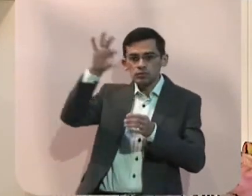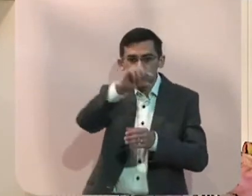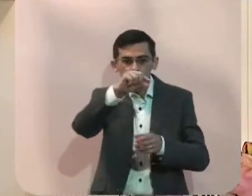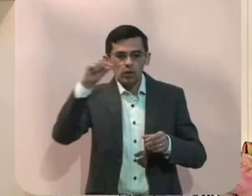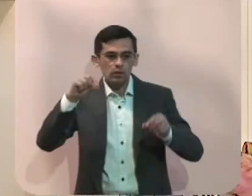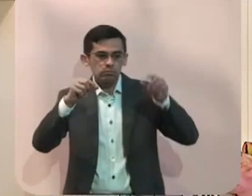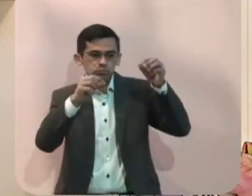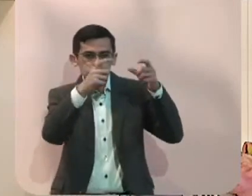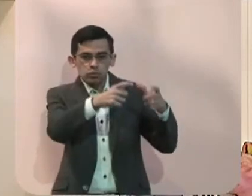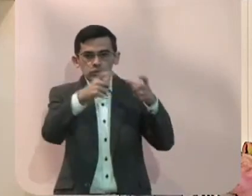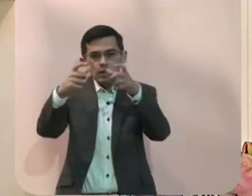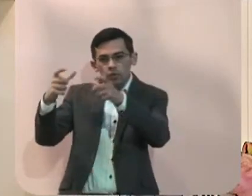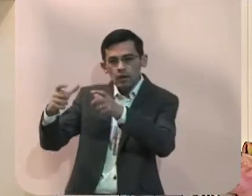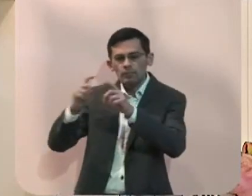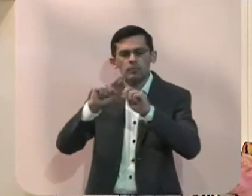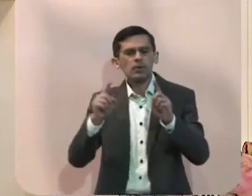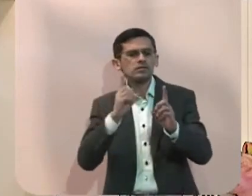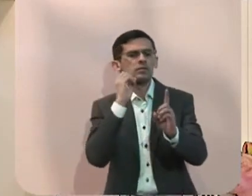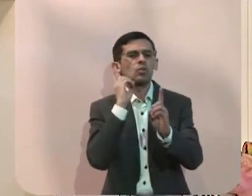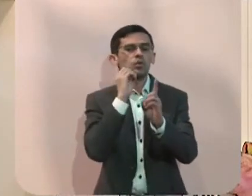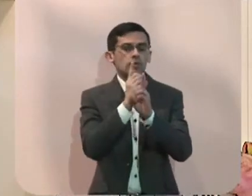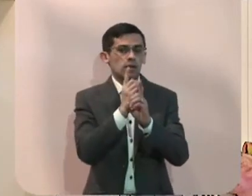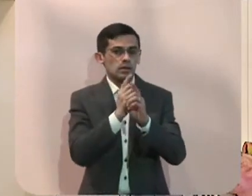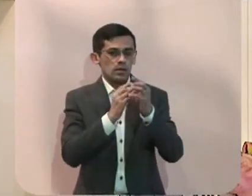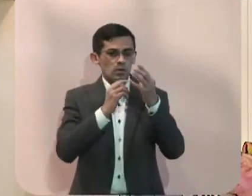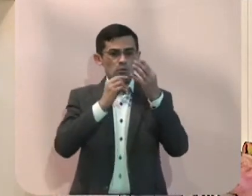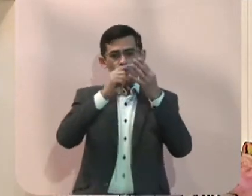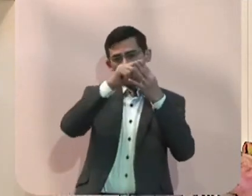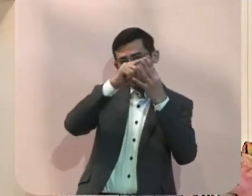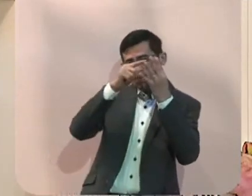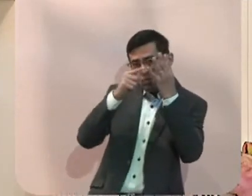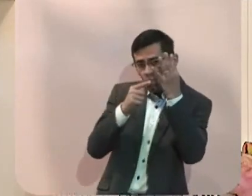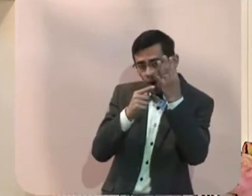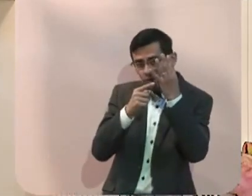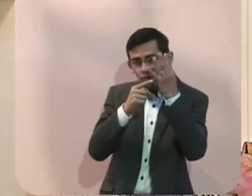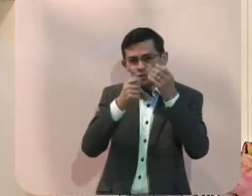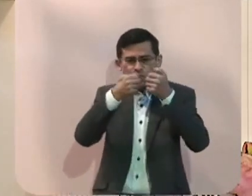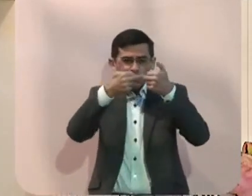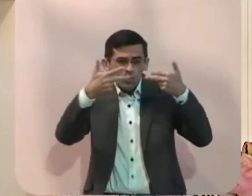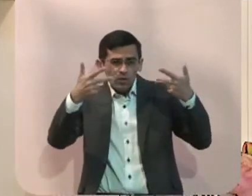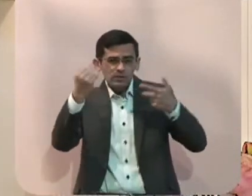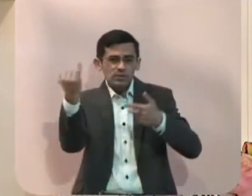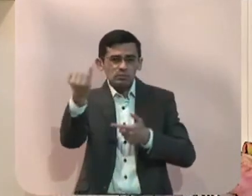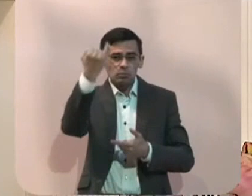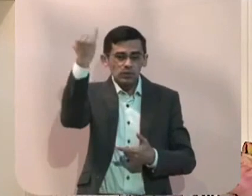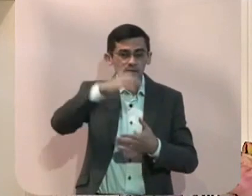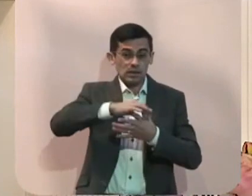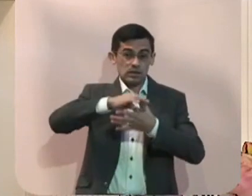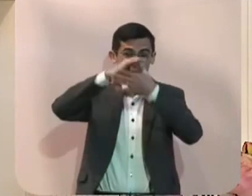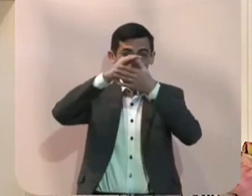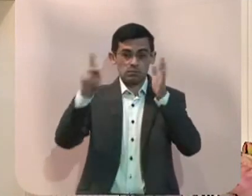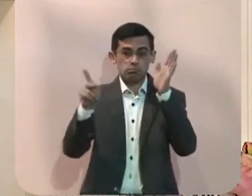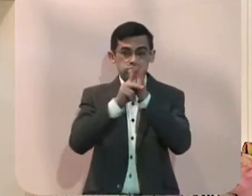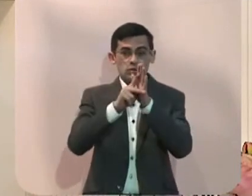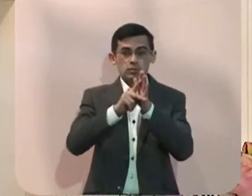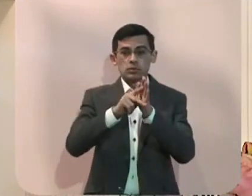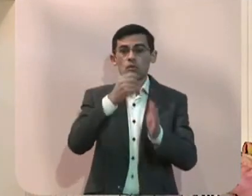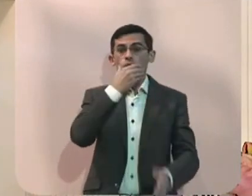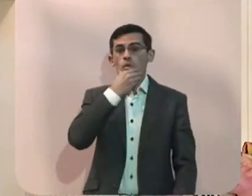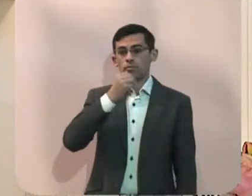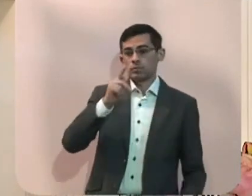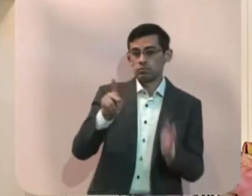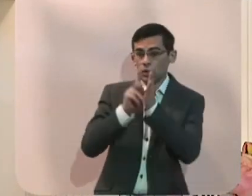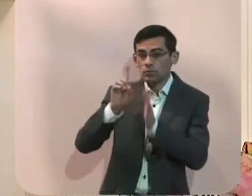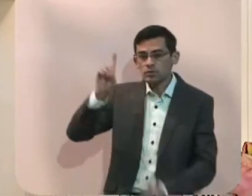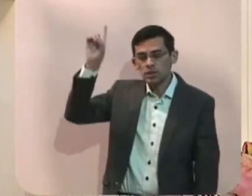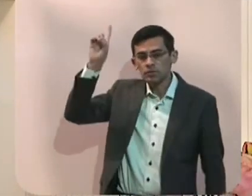colocava. E aqui nós vamos encontrar 4 qualidades da liderança destes homens de Deus, tá? E se